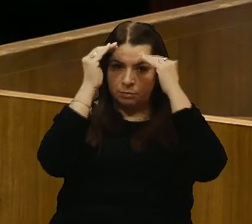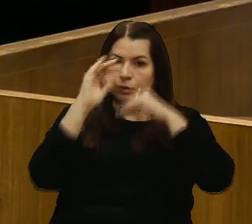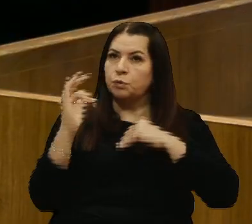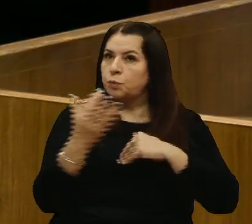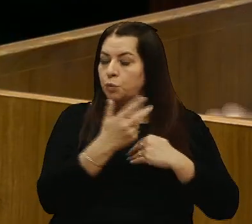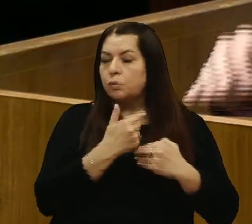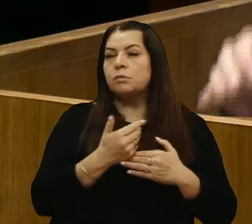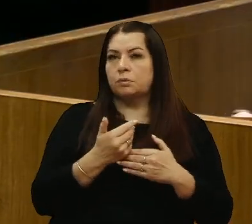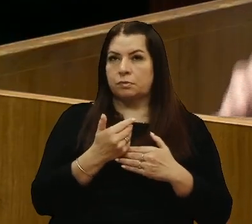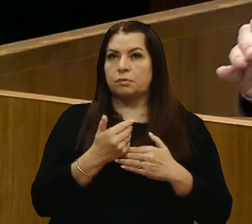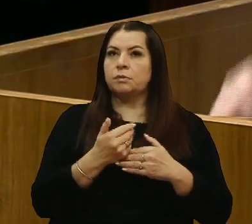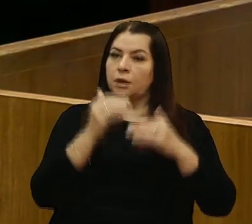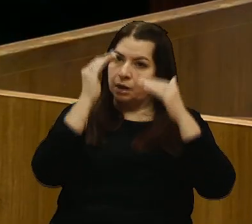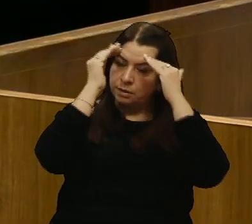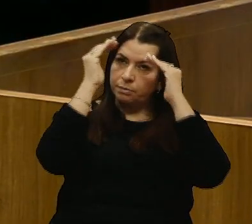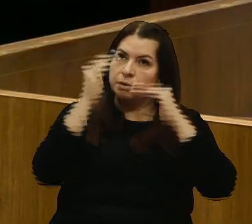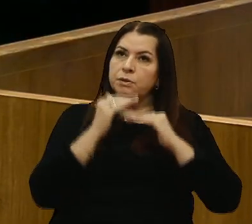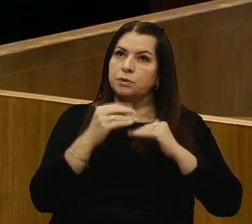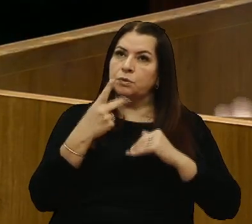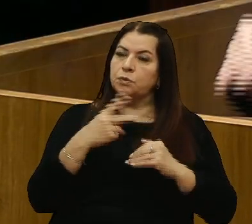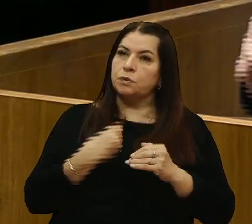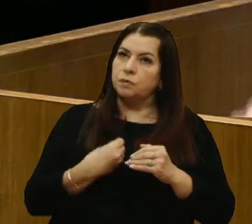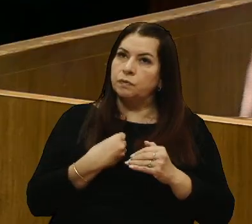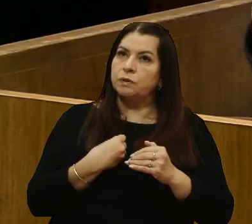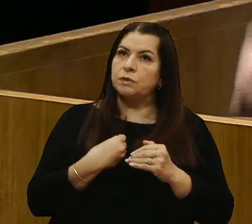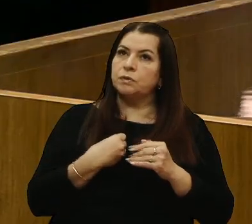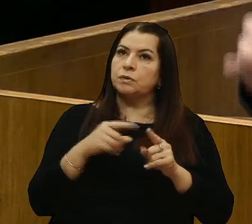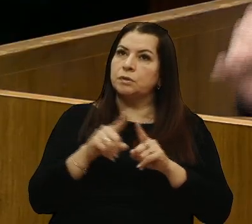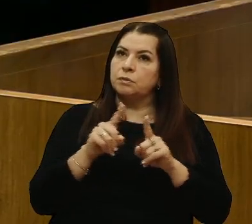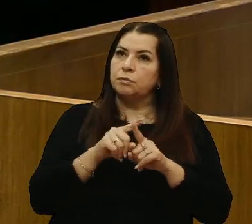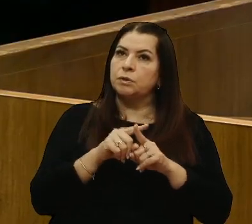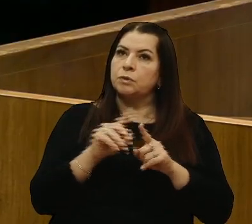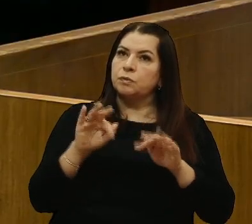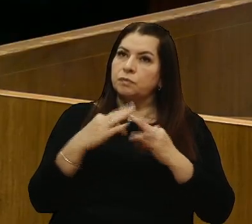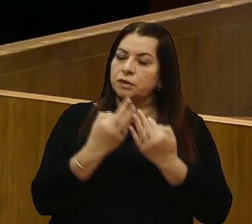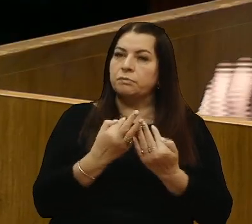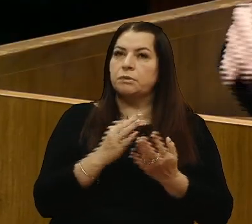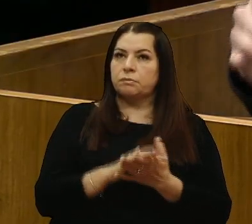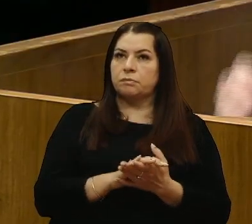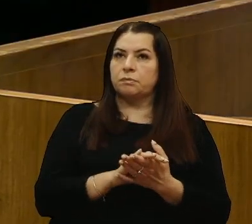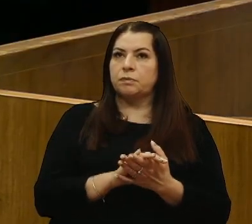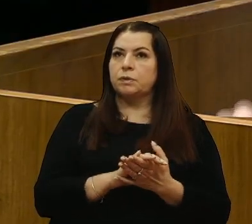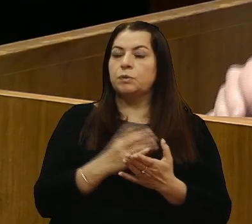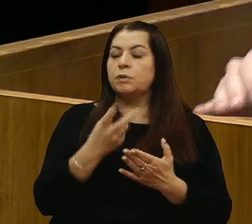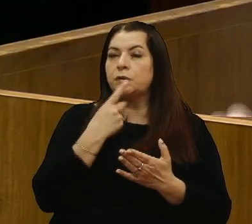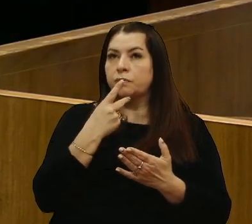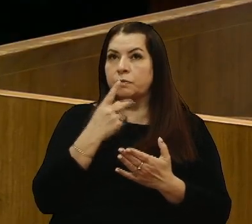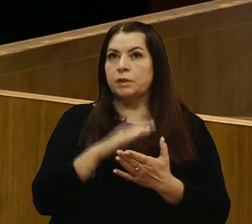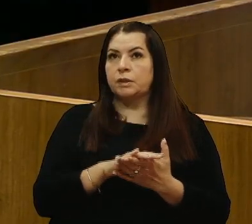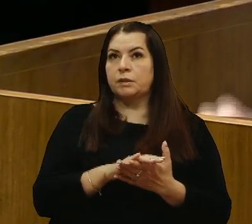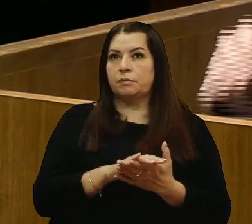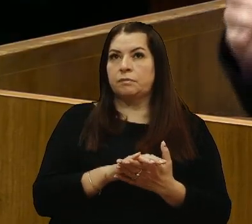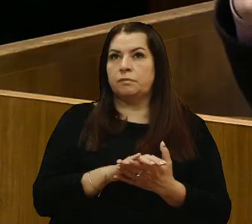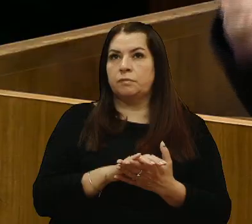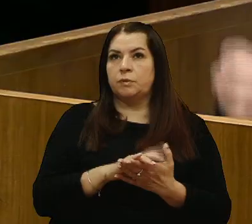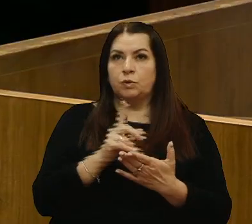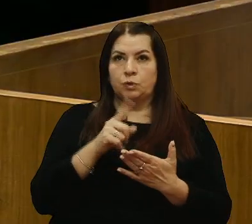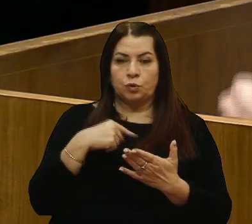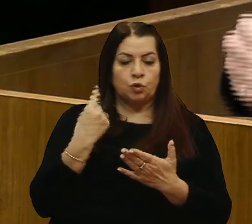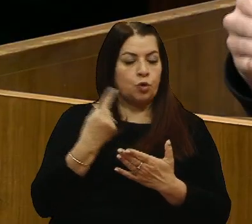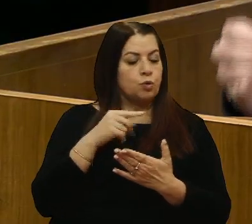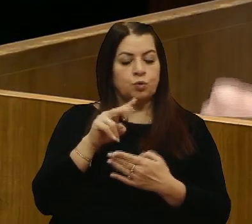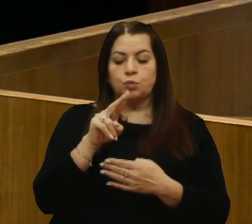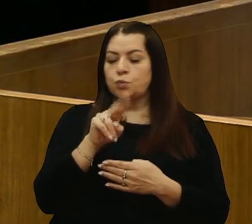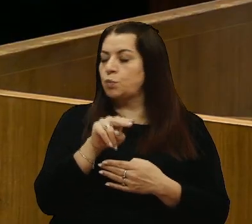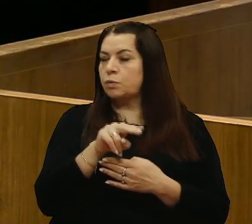todas elas, em respeito às suas vidas, em respeito às suas famílias, eu queria citar e dizer que nós